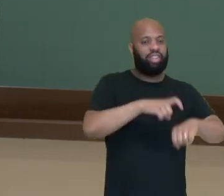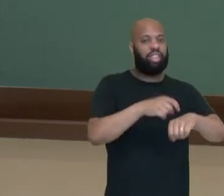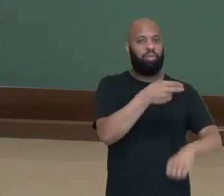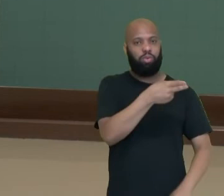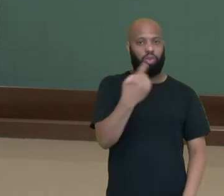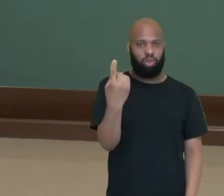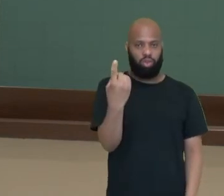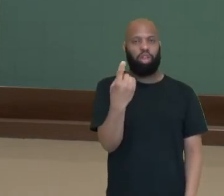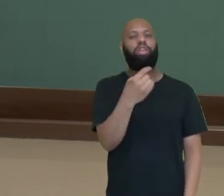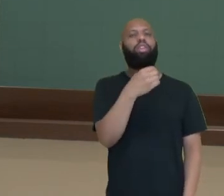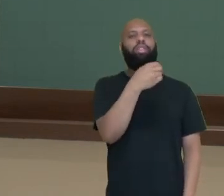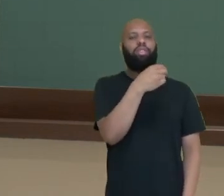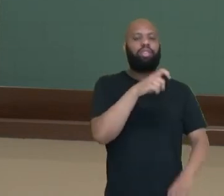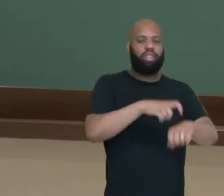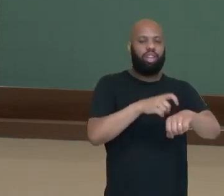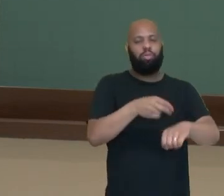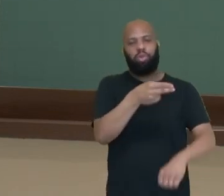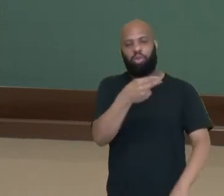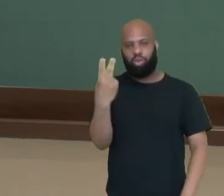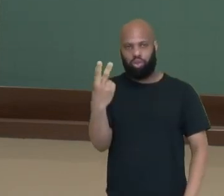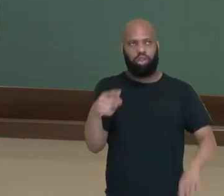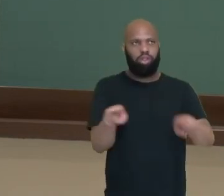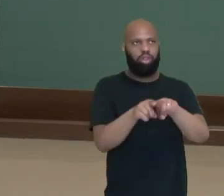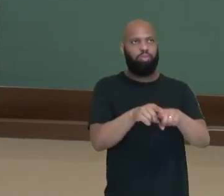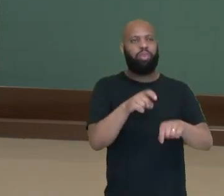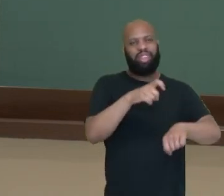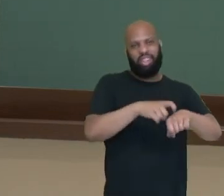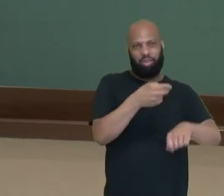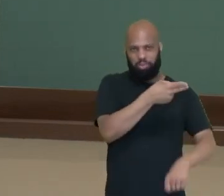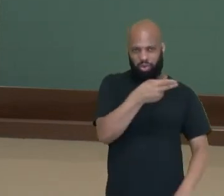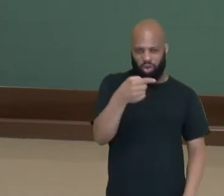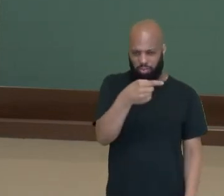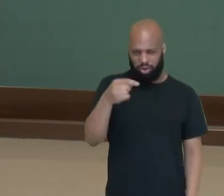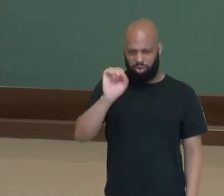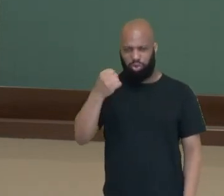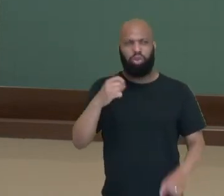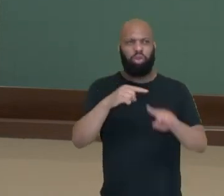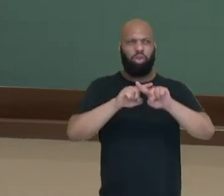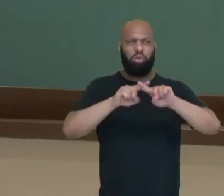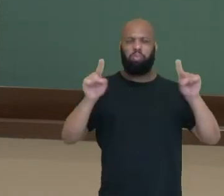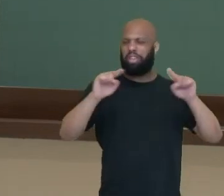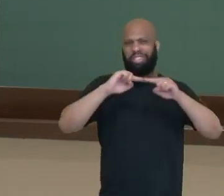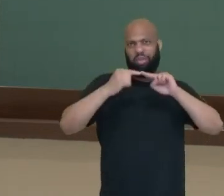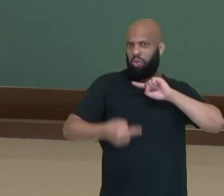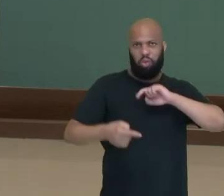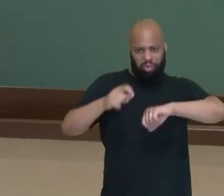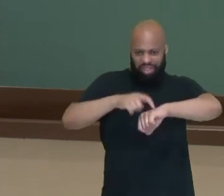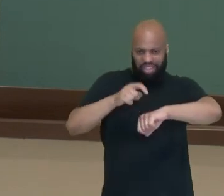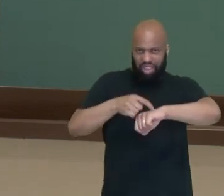menos 8. O tempo. Faz sentido a gente falar em tempo menos 8